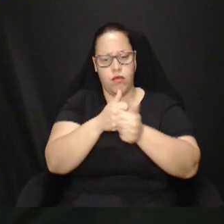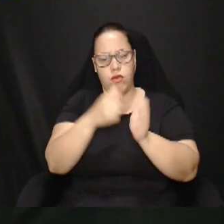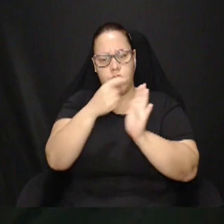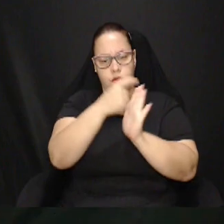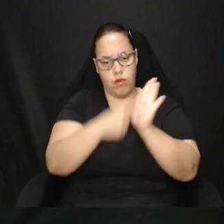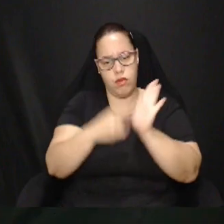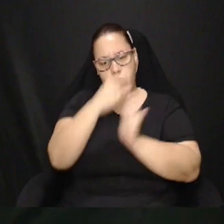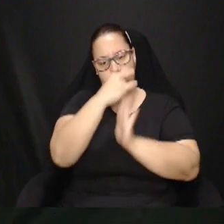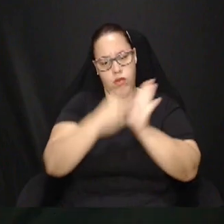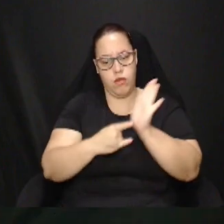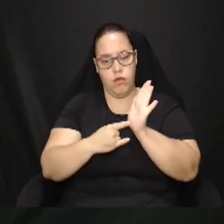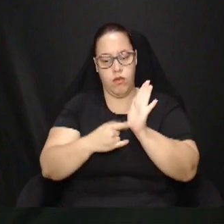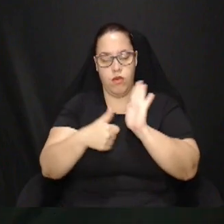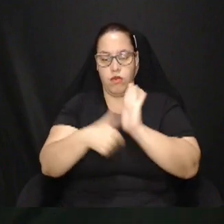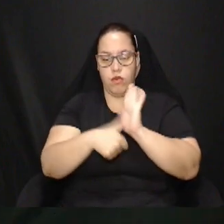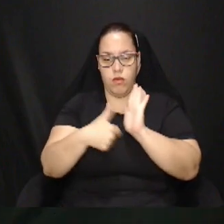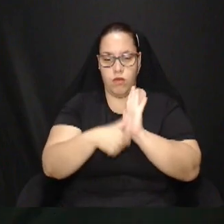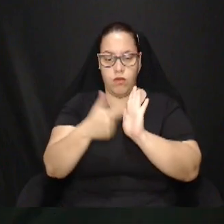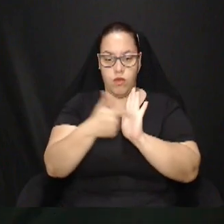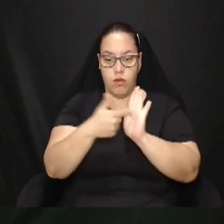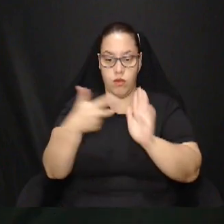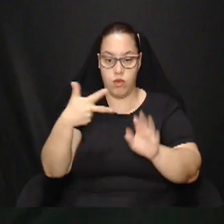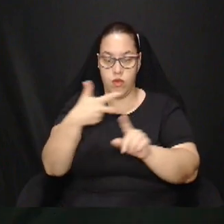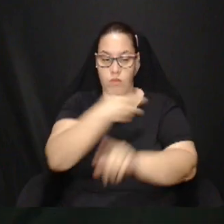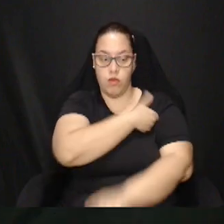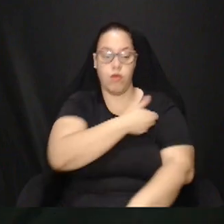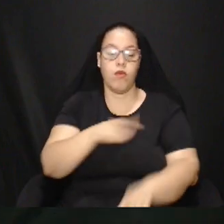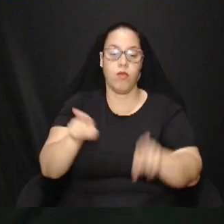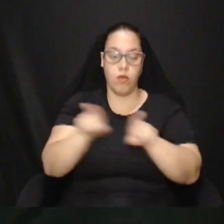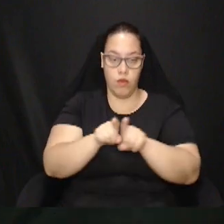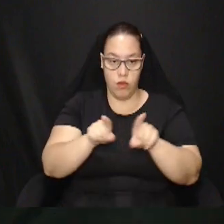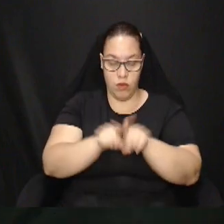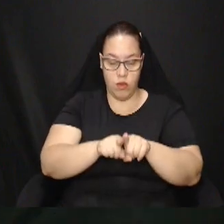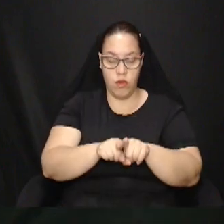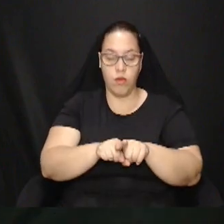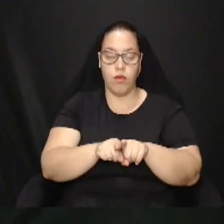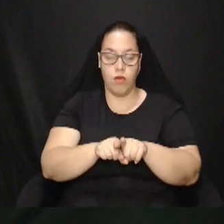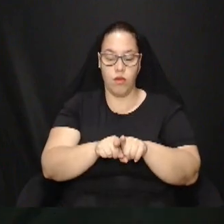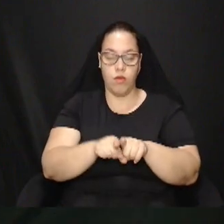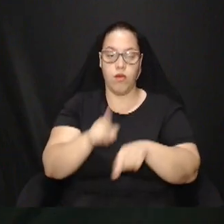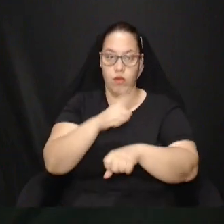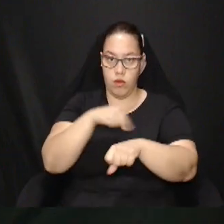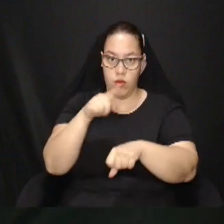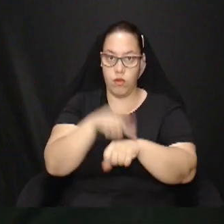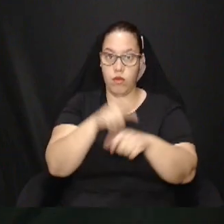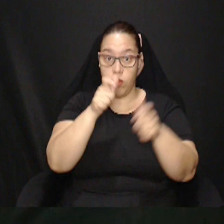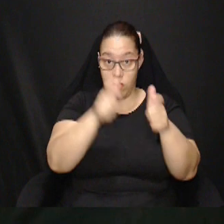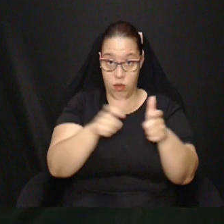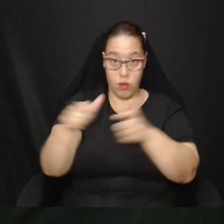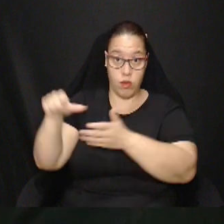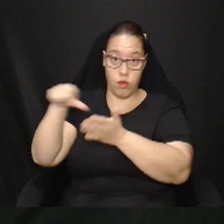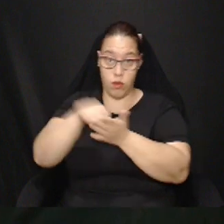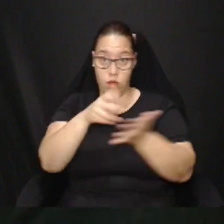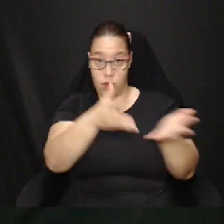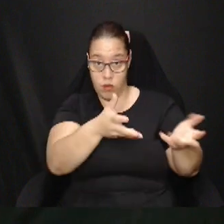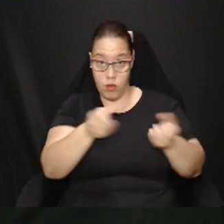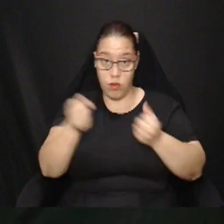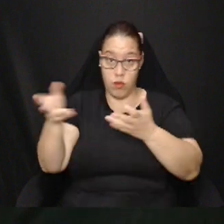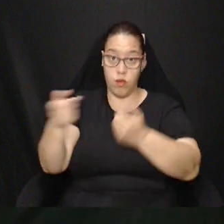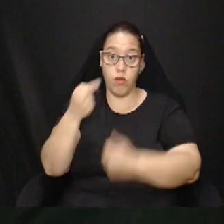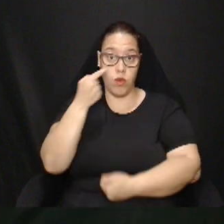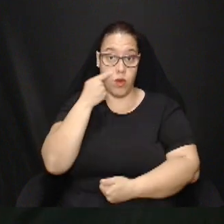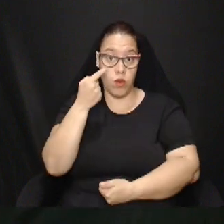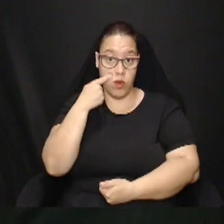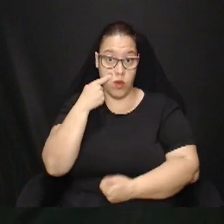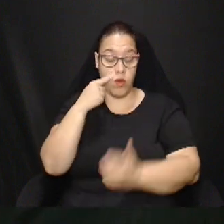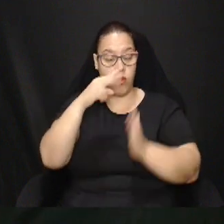caderneta de vacinação, se você tiver. O atendimento segue o horário de cada unidade, então fica o convite, né? Verifique a carteirinha do seu